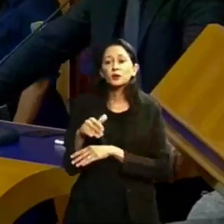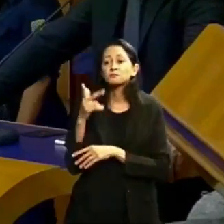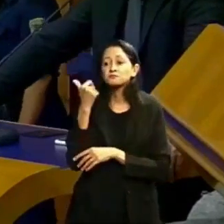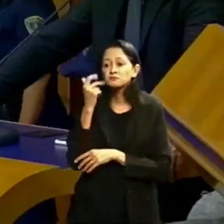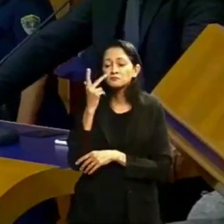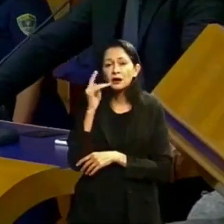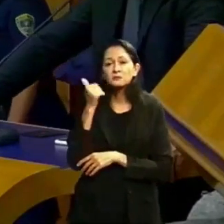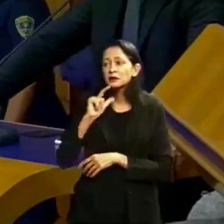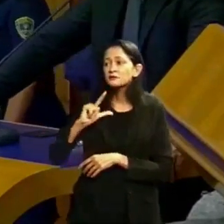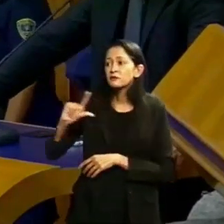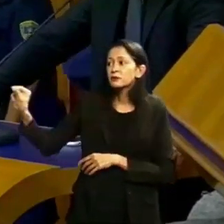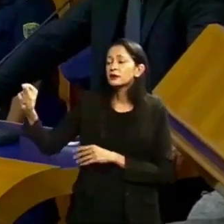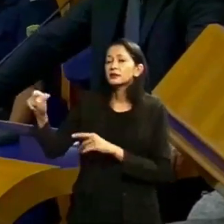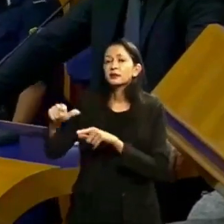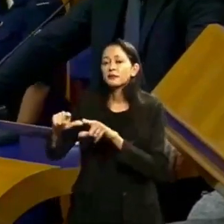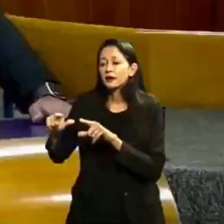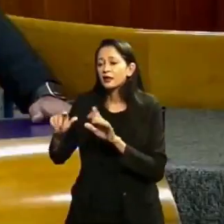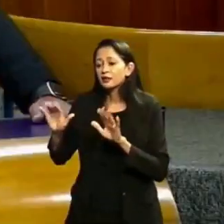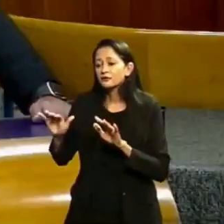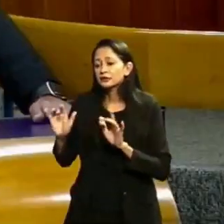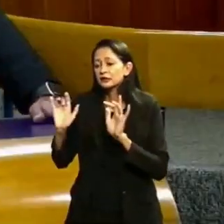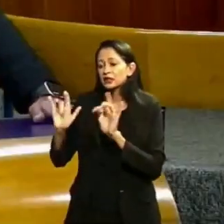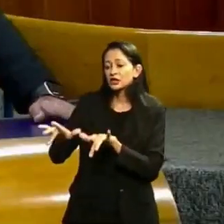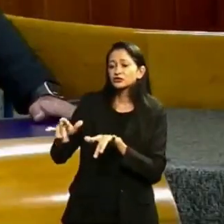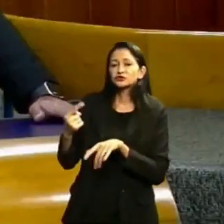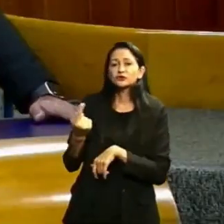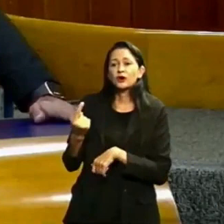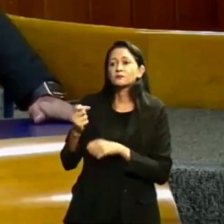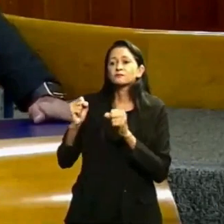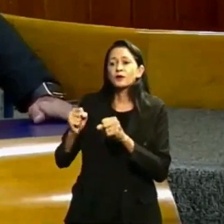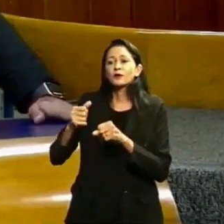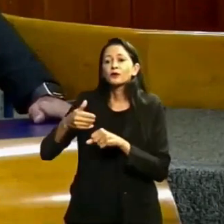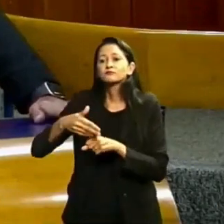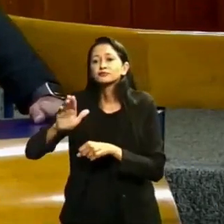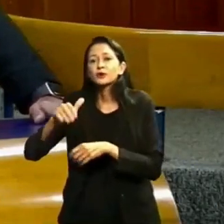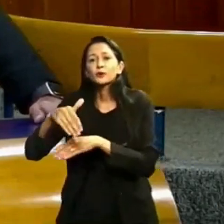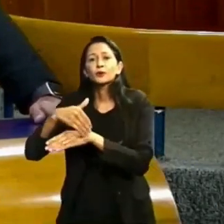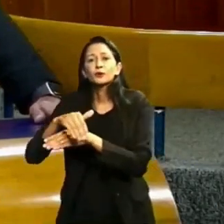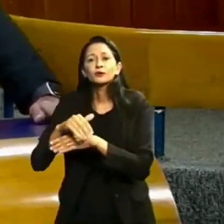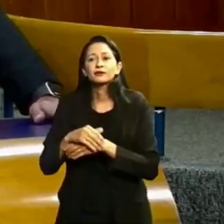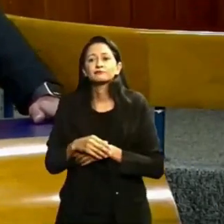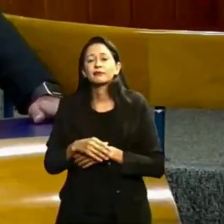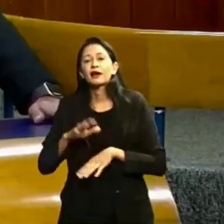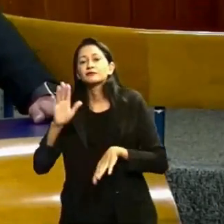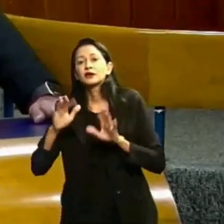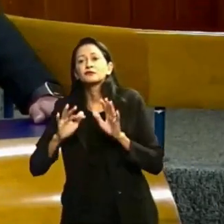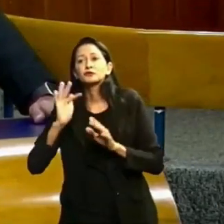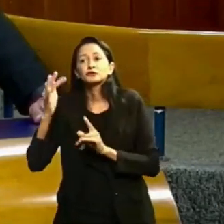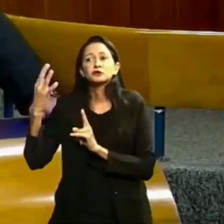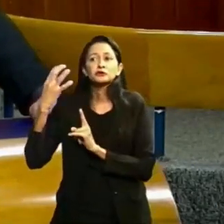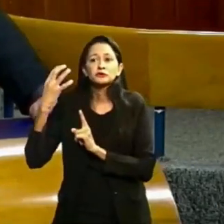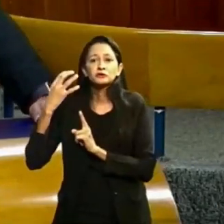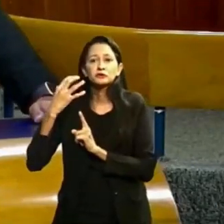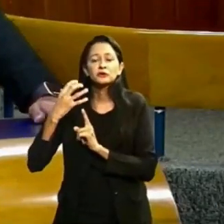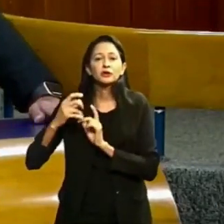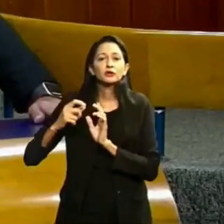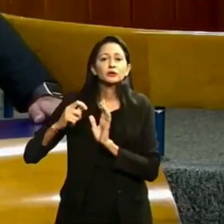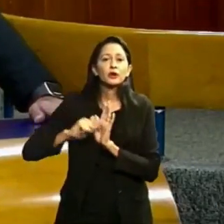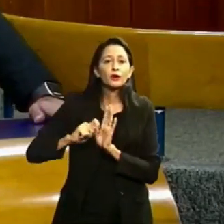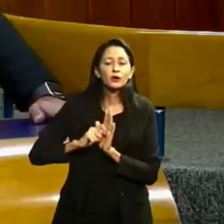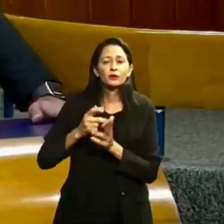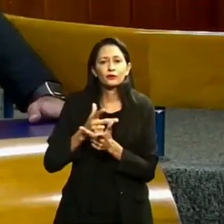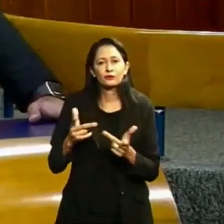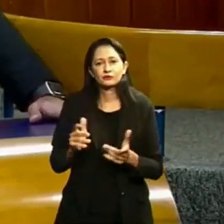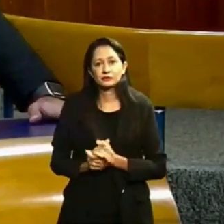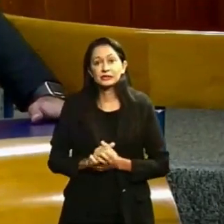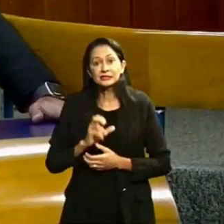rua. Elas podem começar a usar droga, enquanto elas poderiam estar lá naquela creche, tendo alimentação e uma